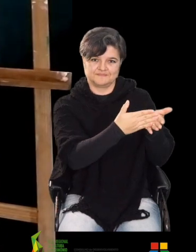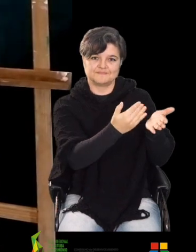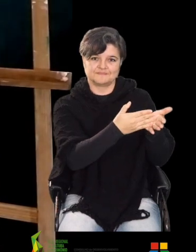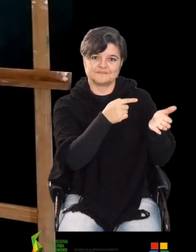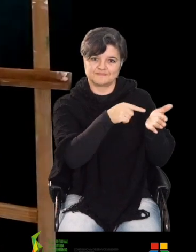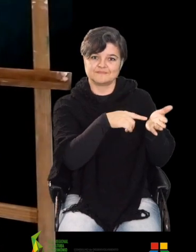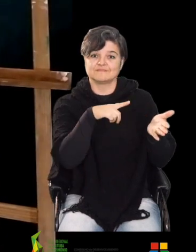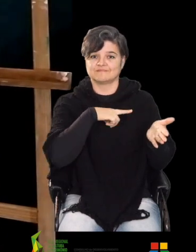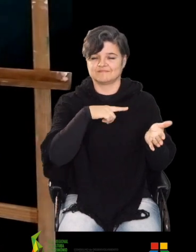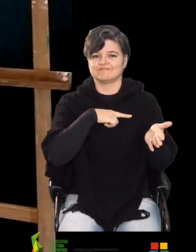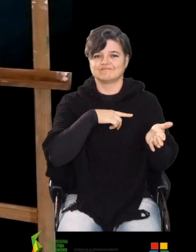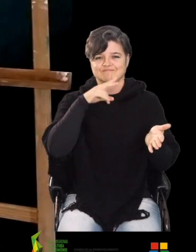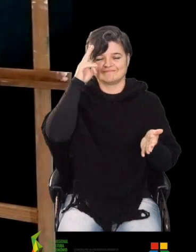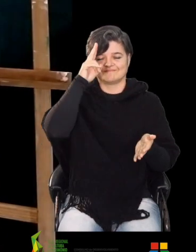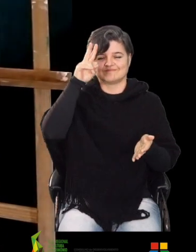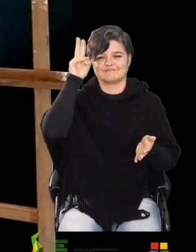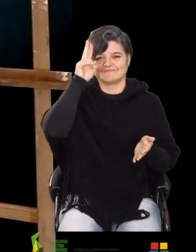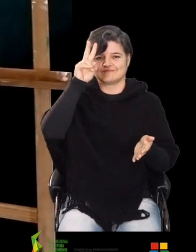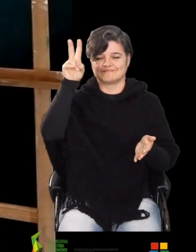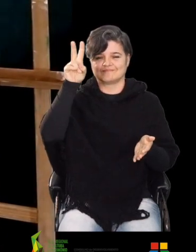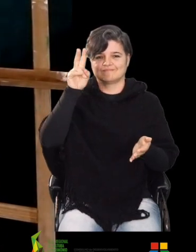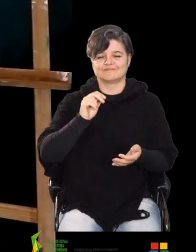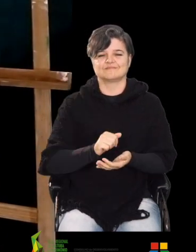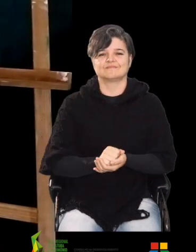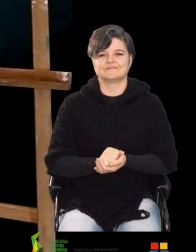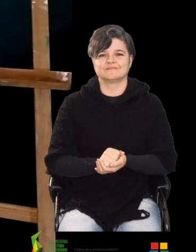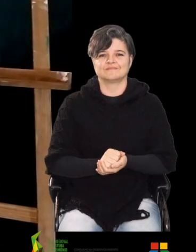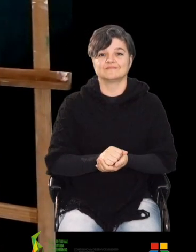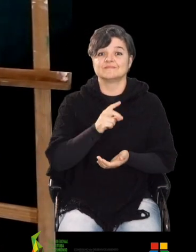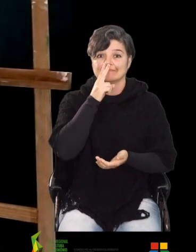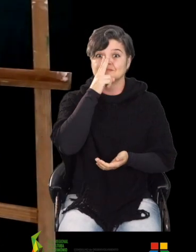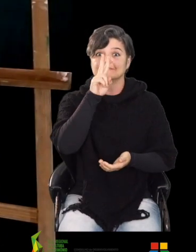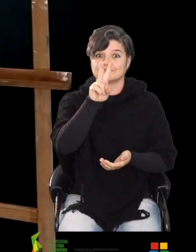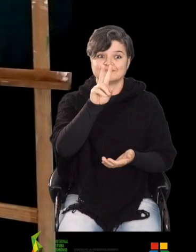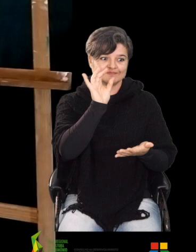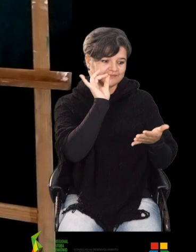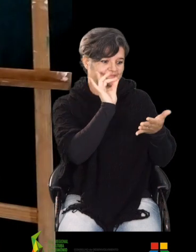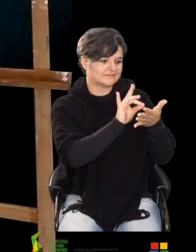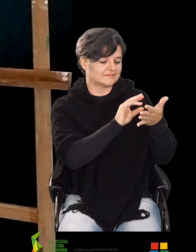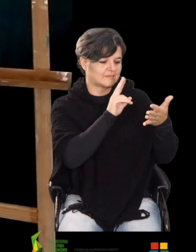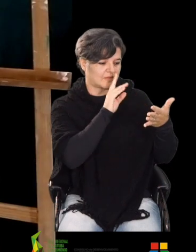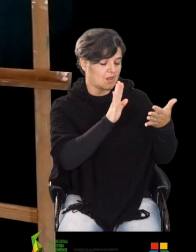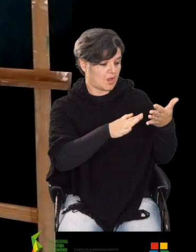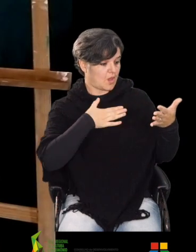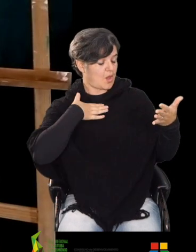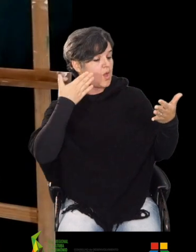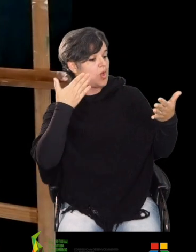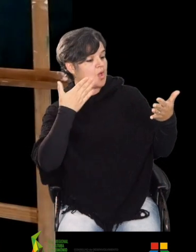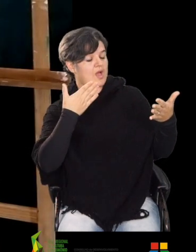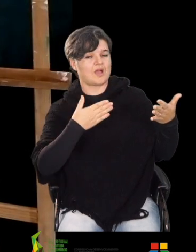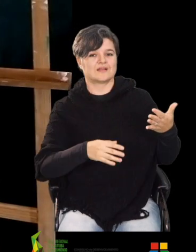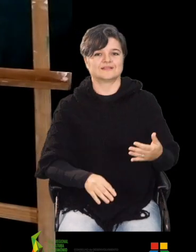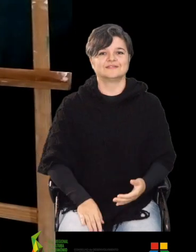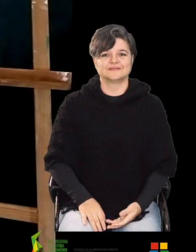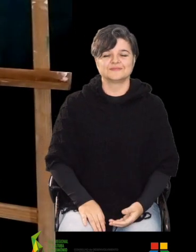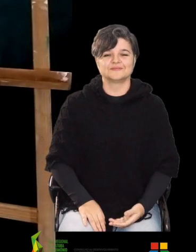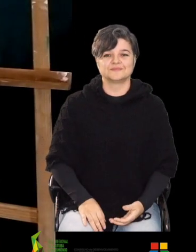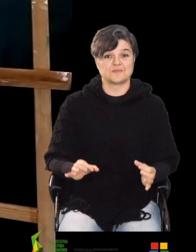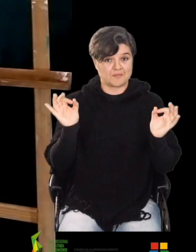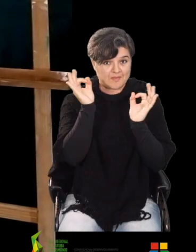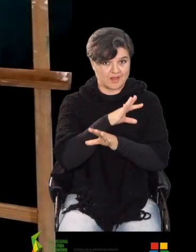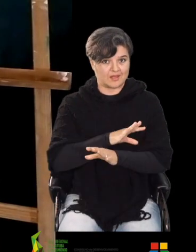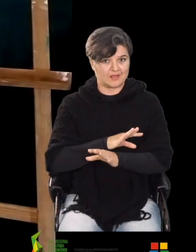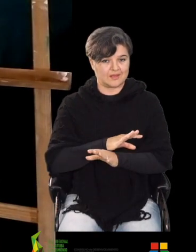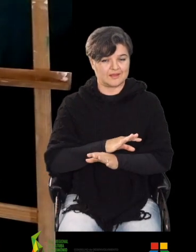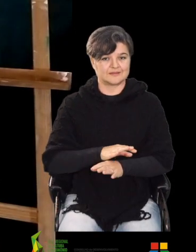uma história pode enxergar tô preparado já eu